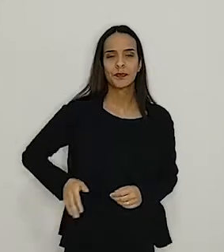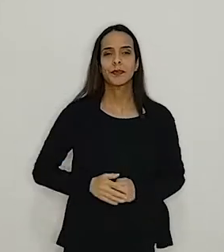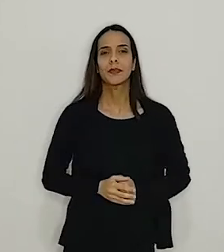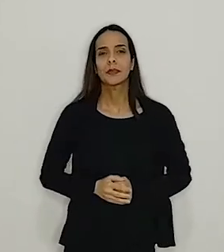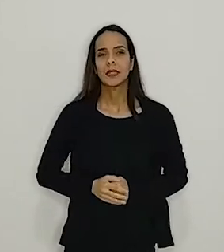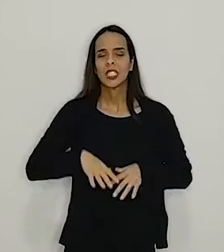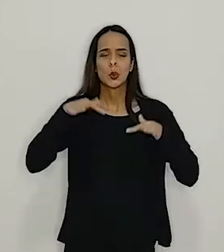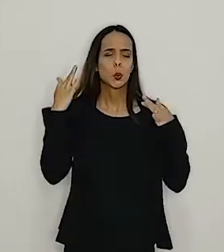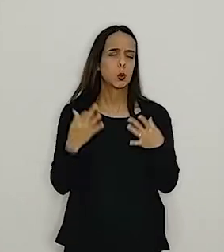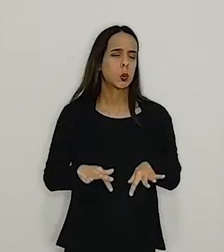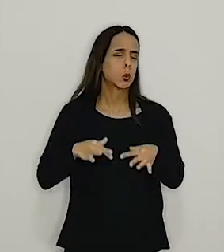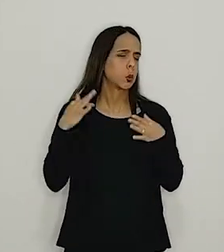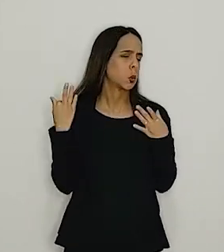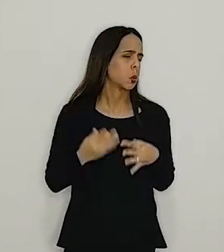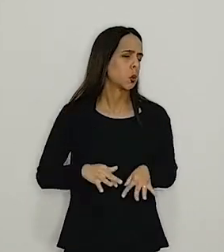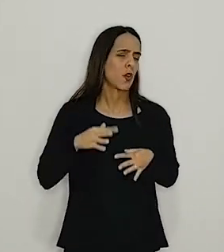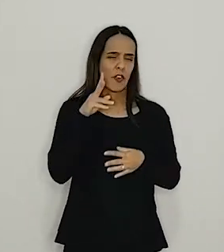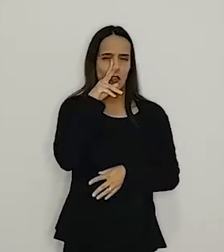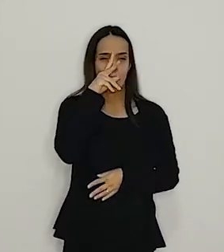dor